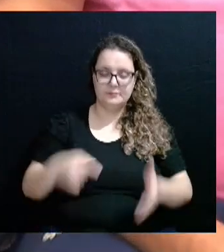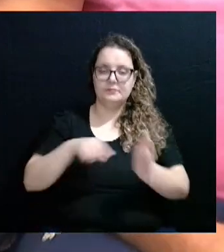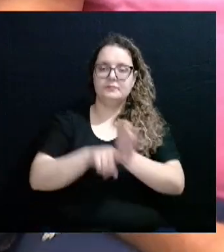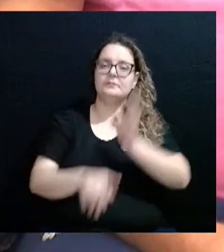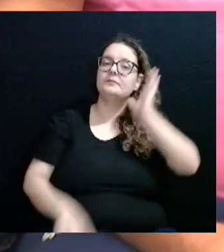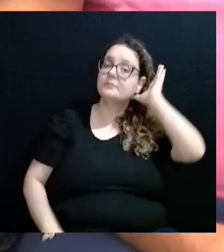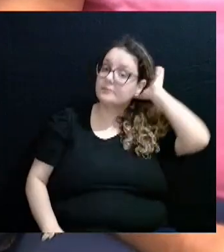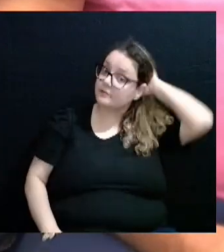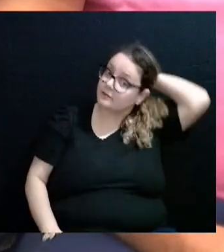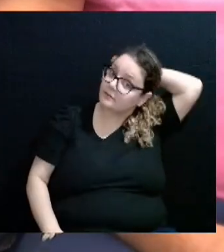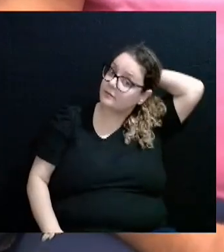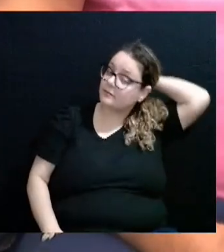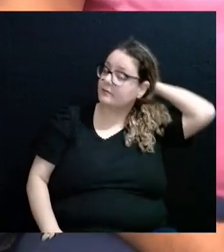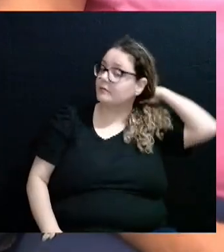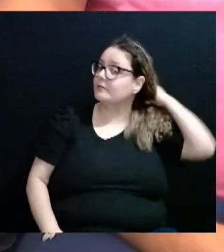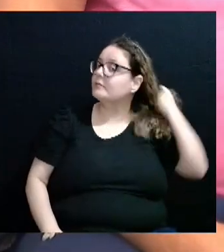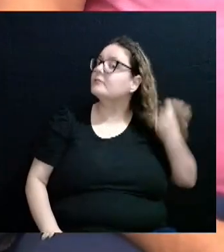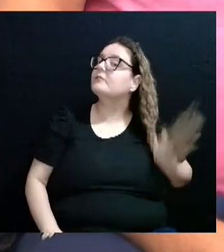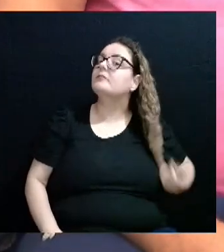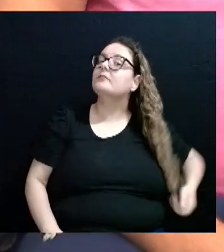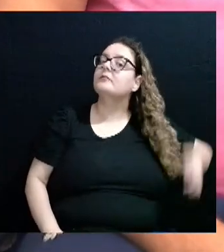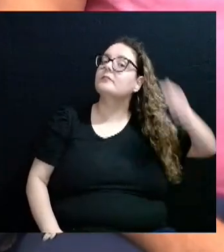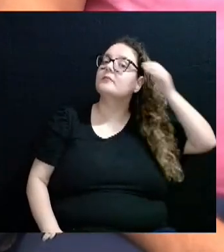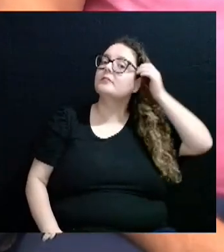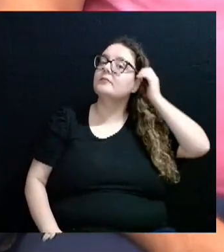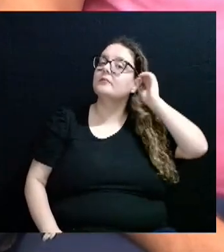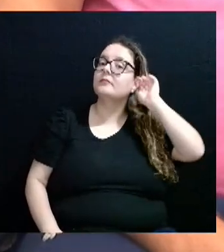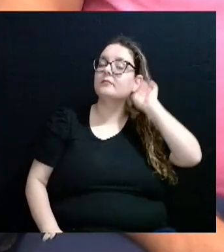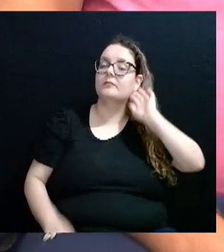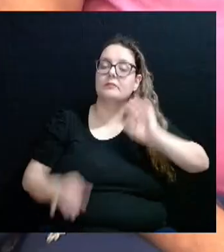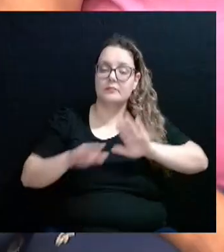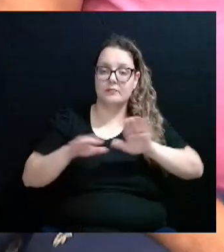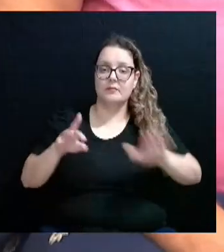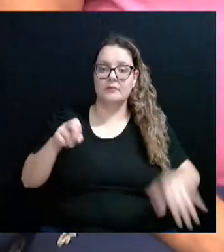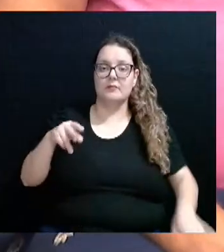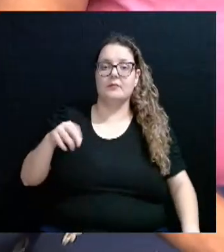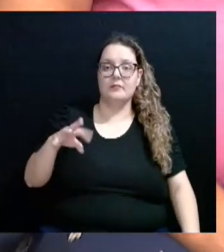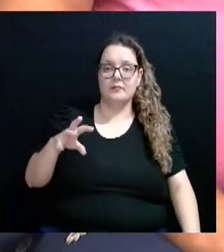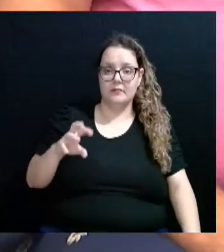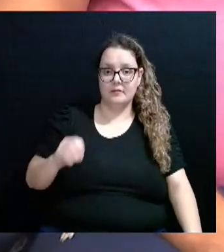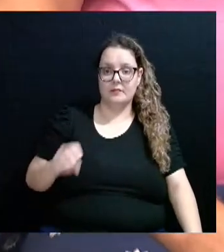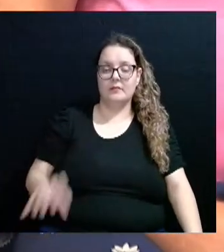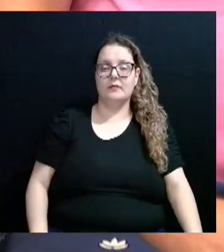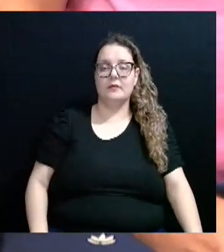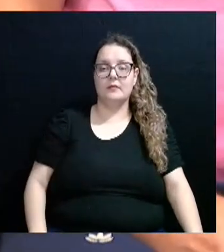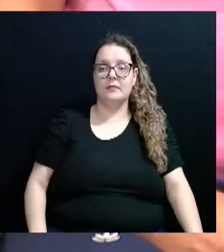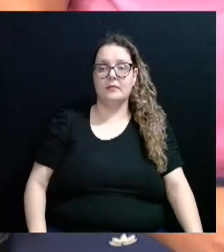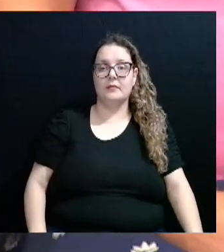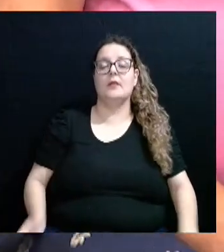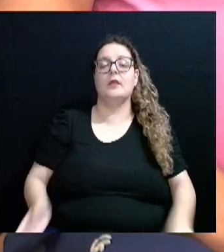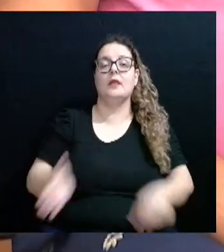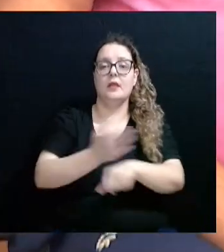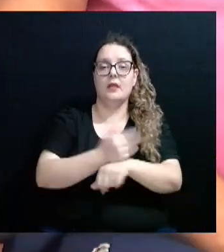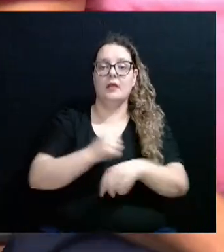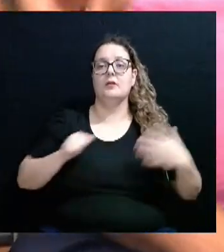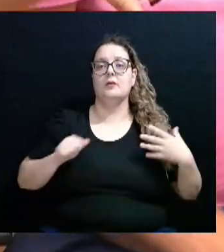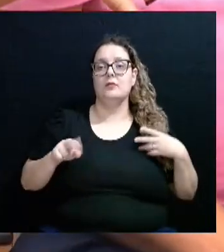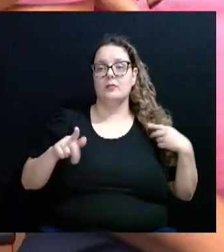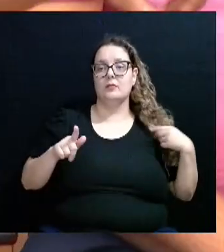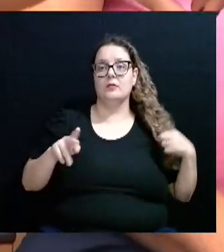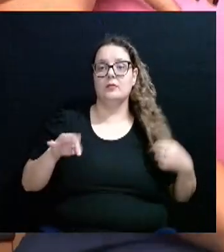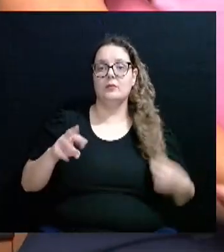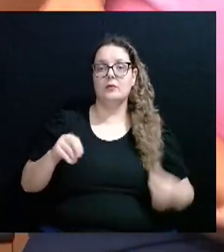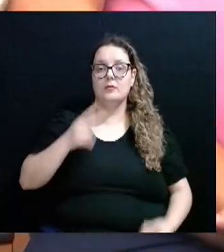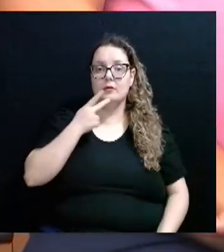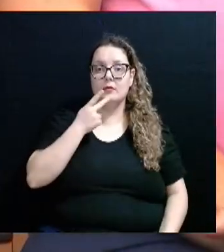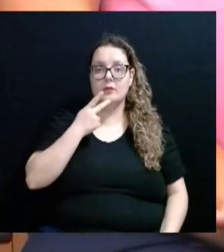Renato, enfim. O Augusto é o primeiro inscrito, mas antes do Augusto falar, Cecília e o